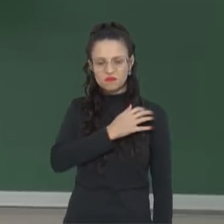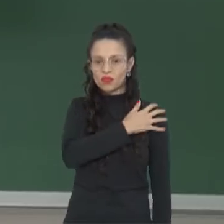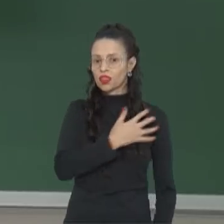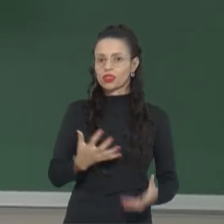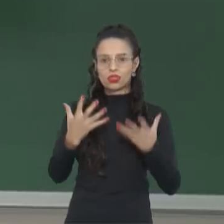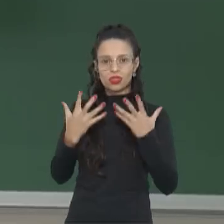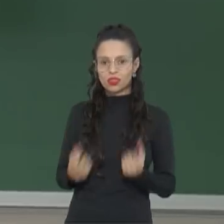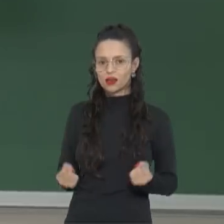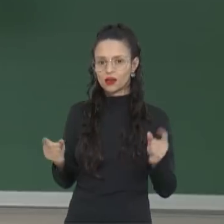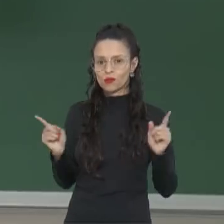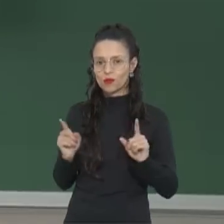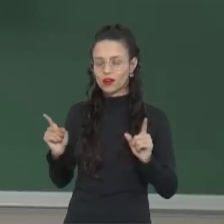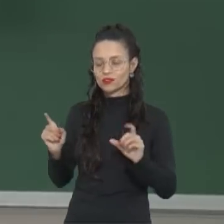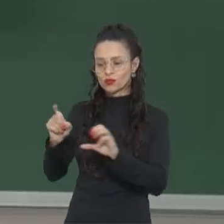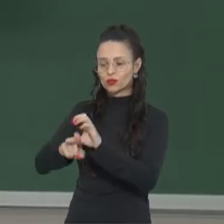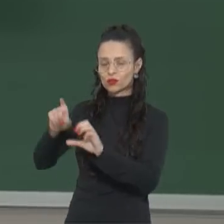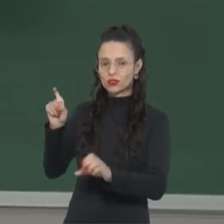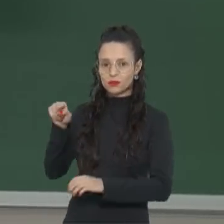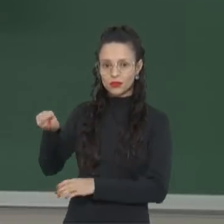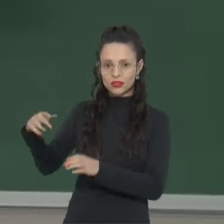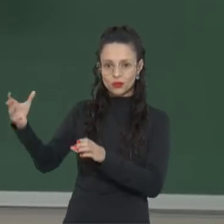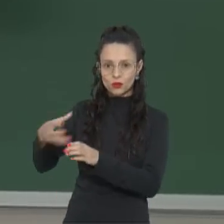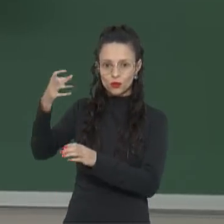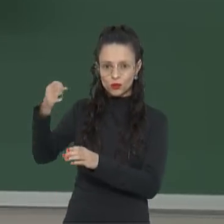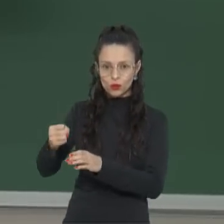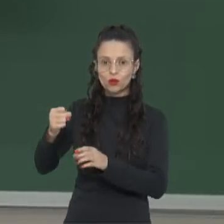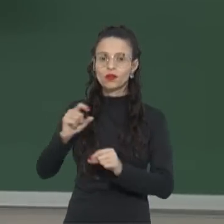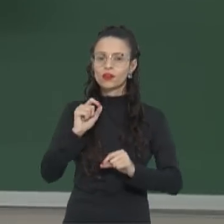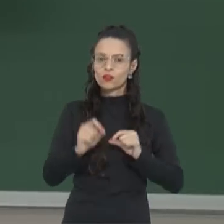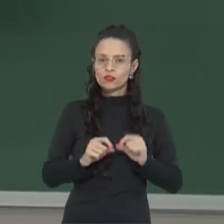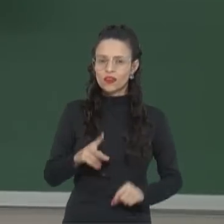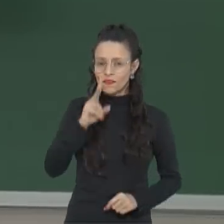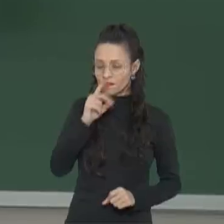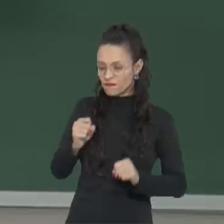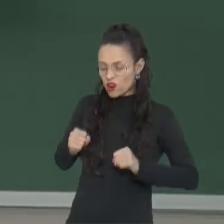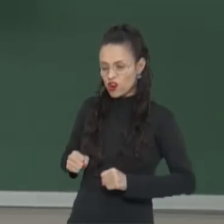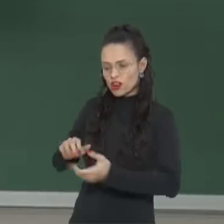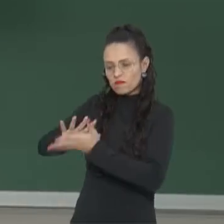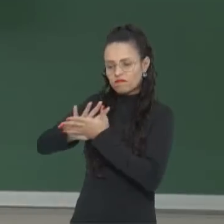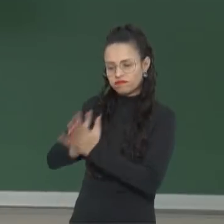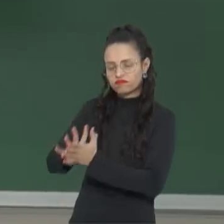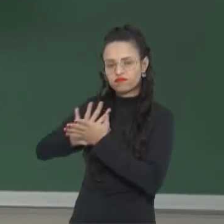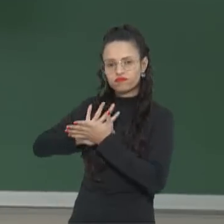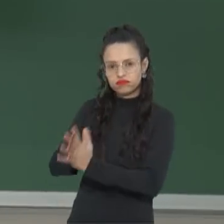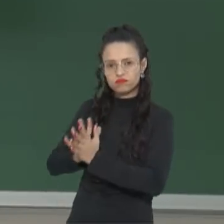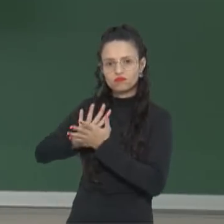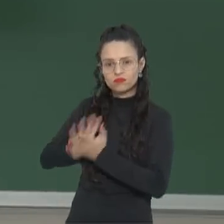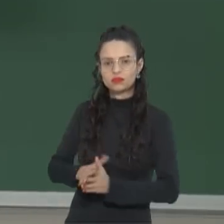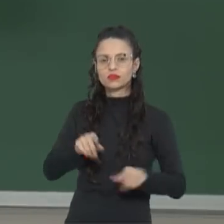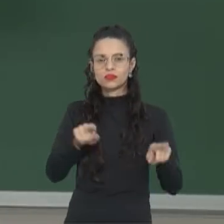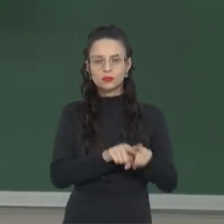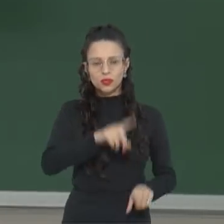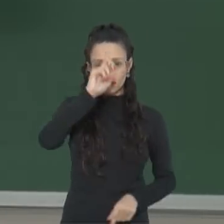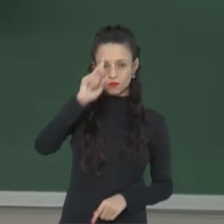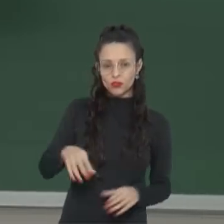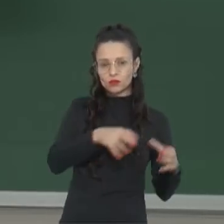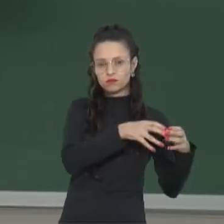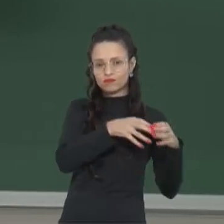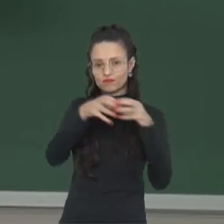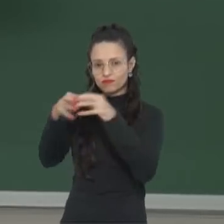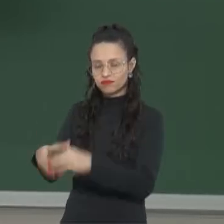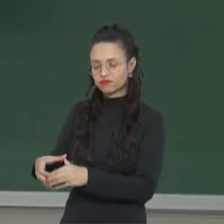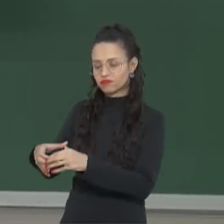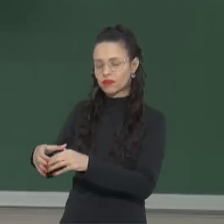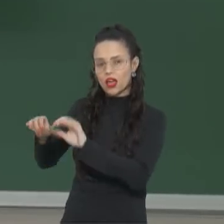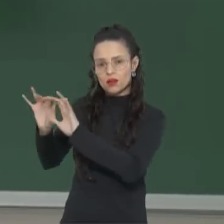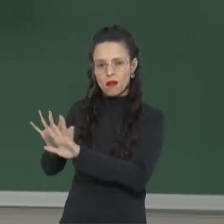das colônias, como outros países fizeram, e usou de forte repressão e de presença do exército. Diante